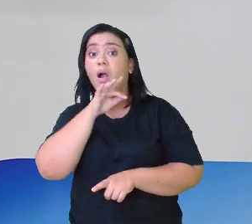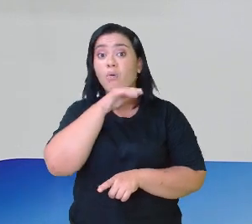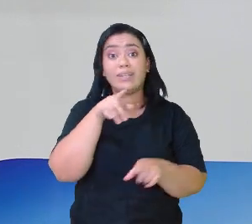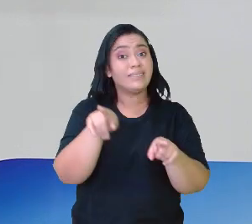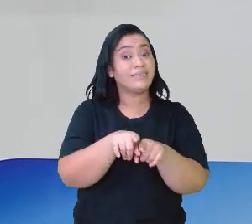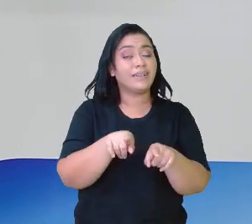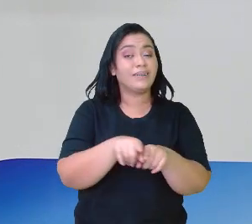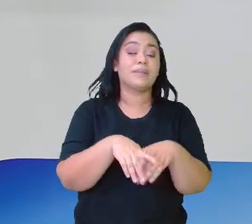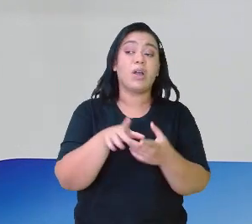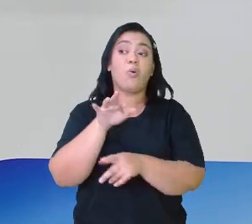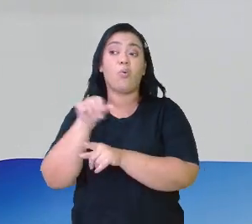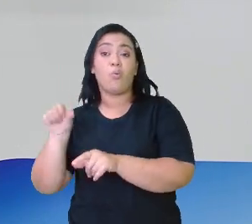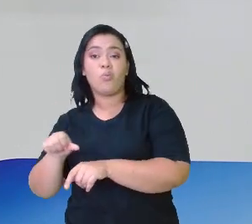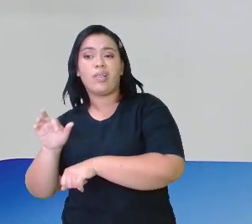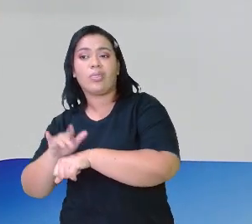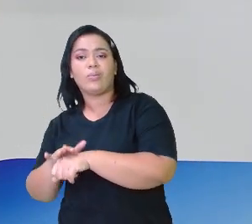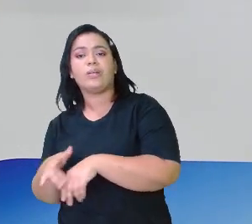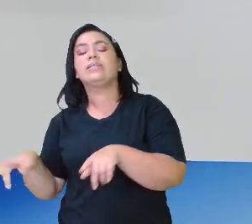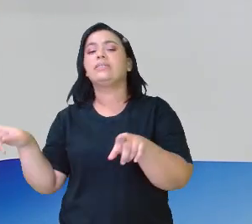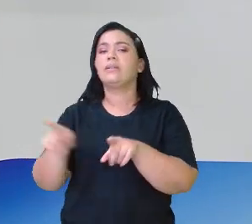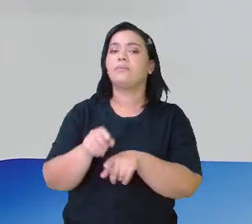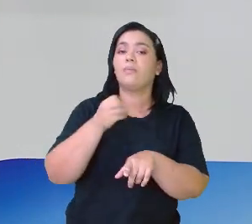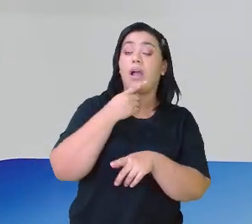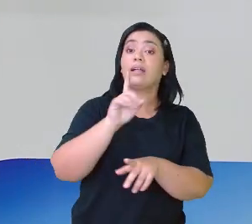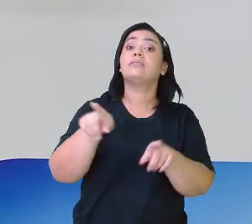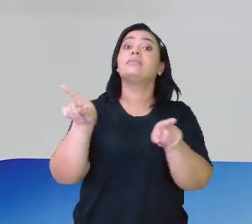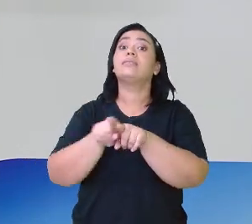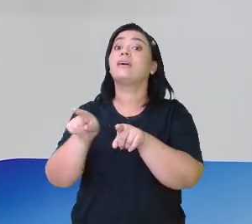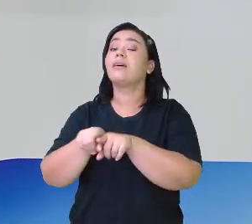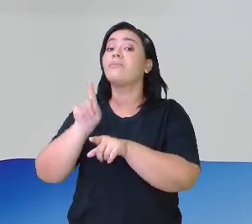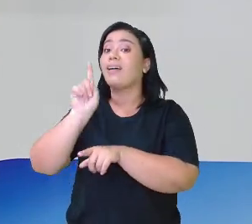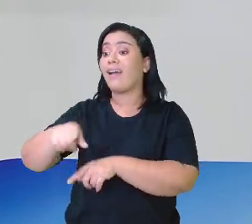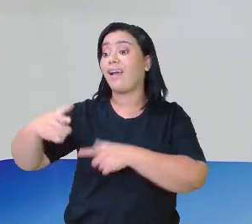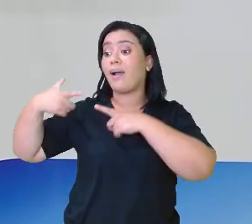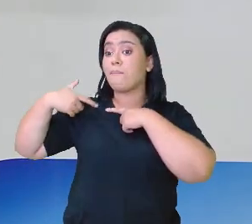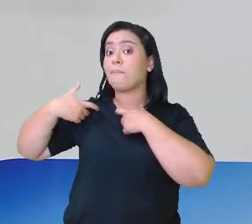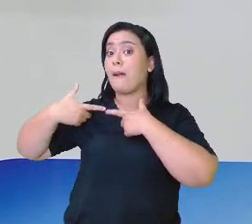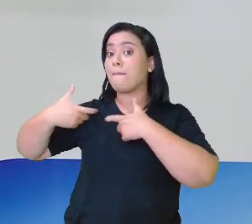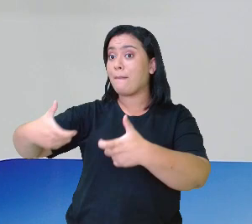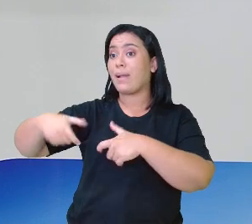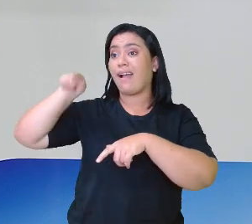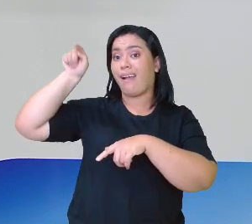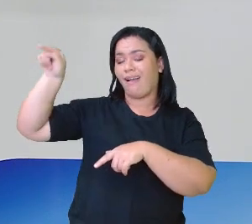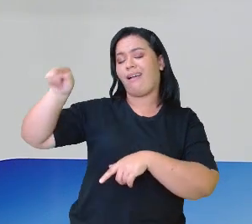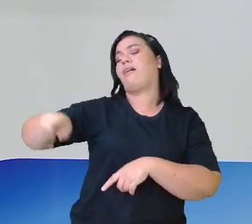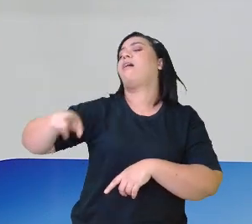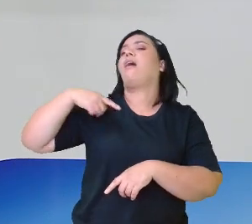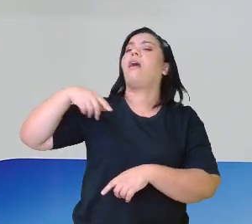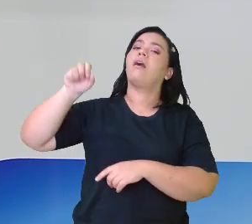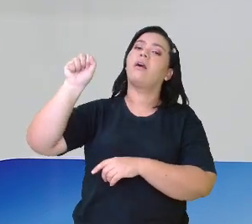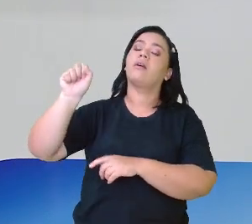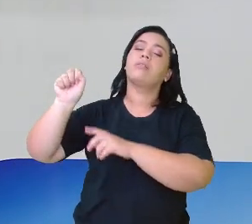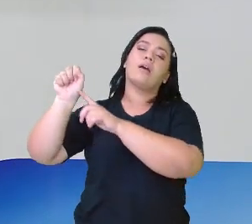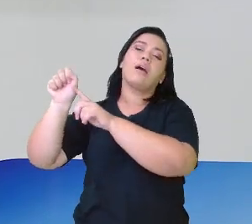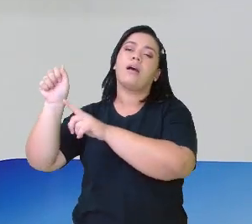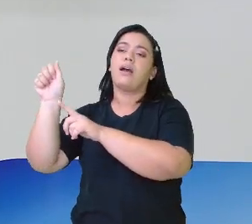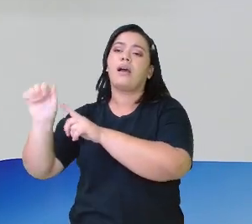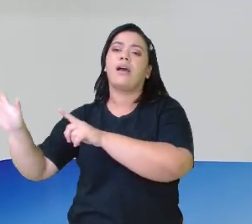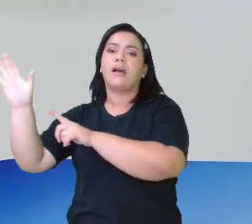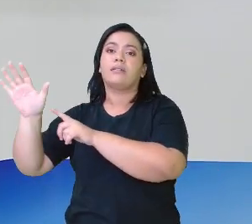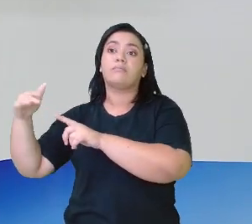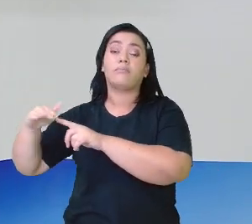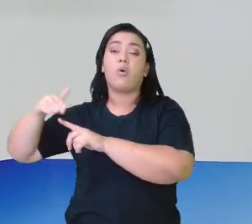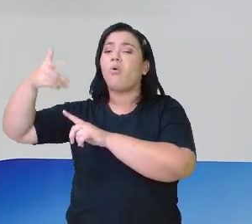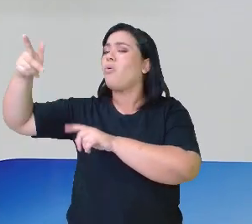também, como a pandemia, como reflexos da guerra, guerras que acontecem no Oriente Médio, guerras que acontecem em outros